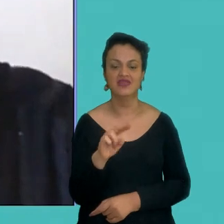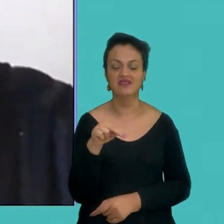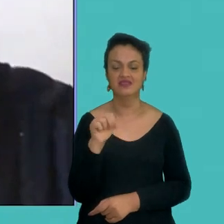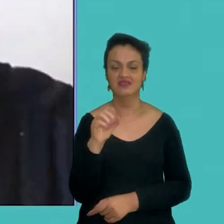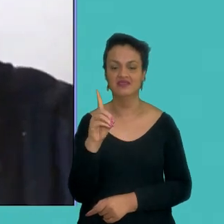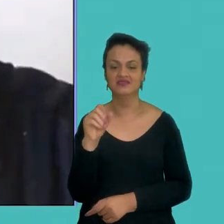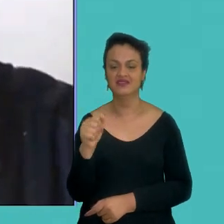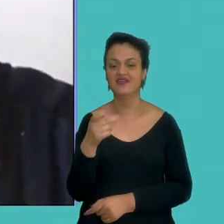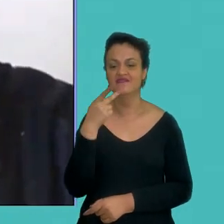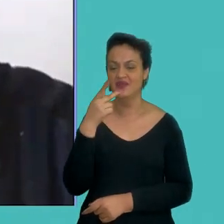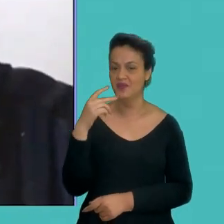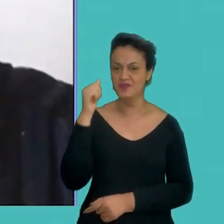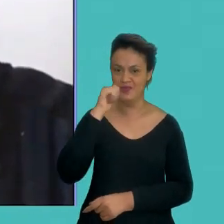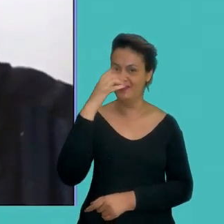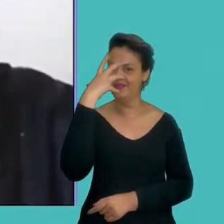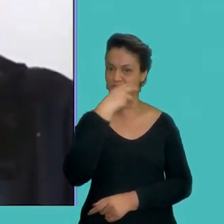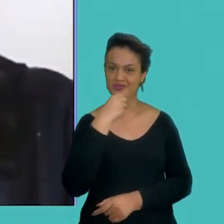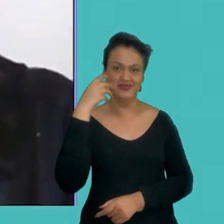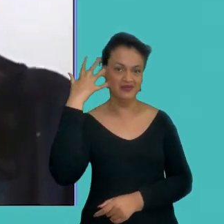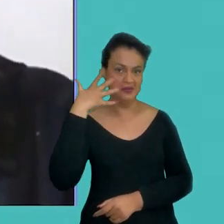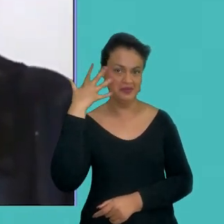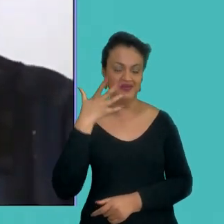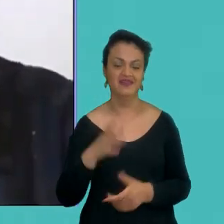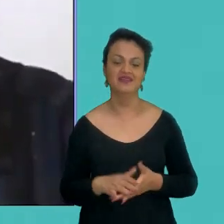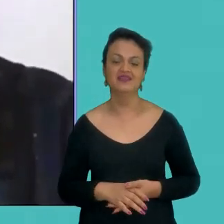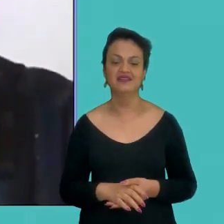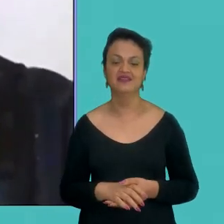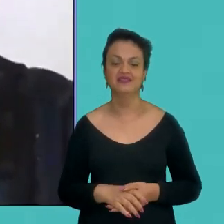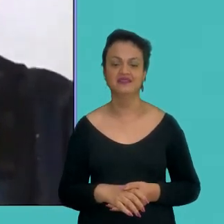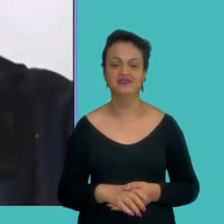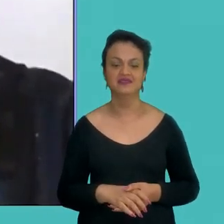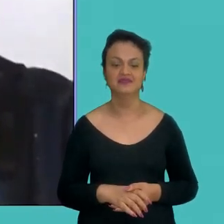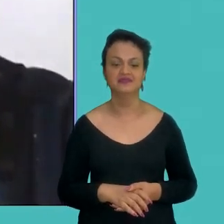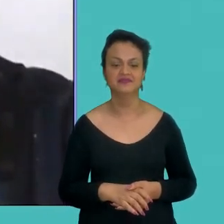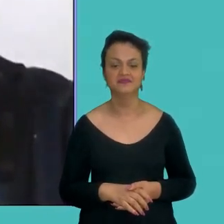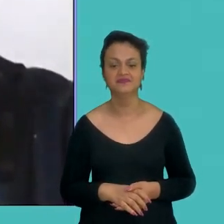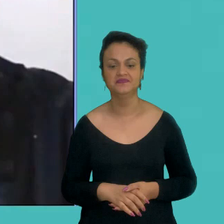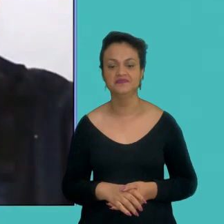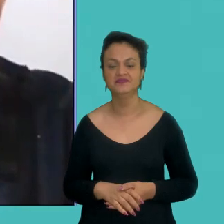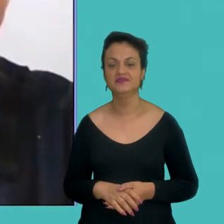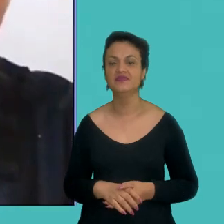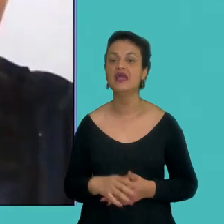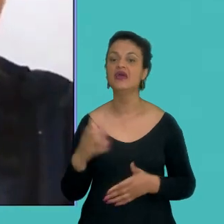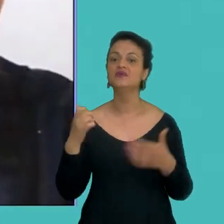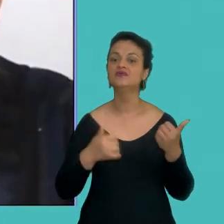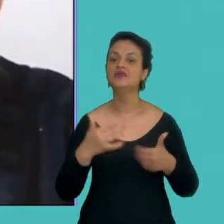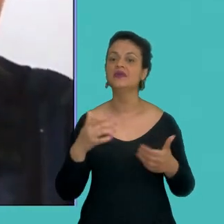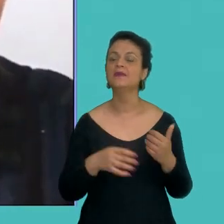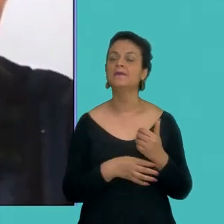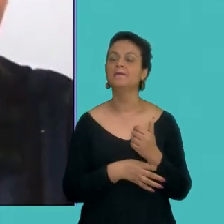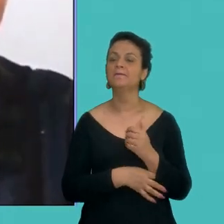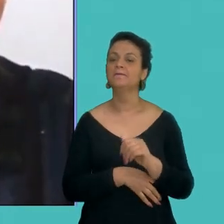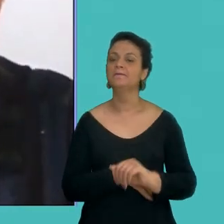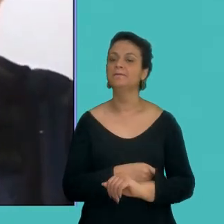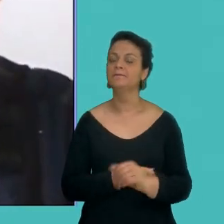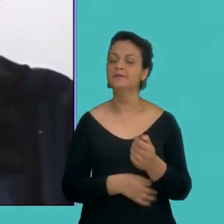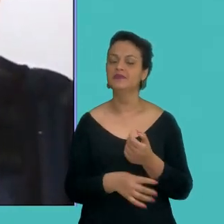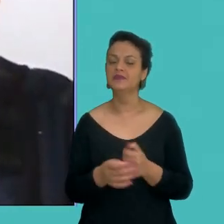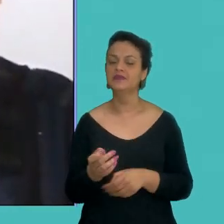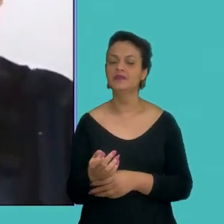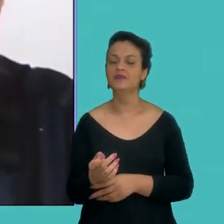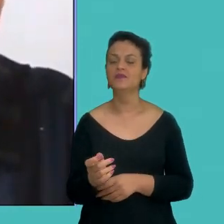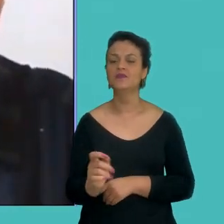Torres, suspeitíssima, diz que a doutora Márcia está linda e que foi uma excelente palestra do William Vac, você conhece a Fernanda, William. Eu vou voltar aqui